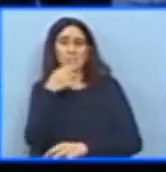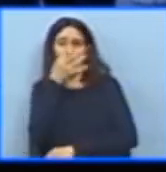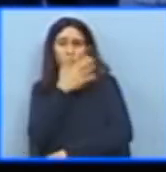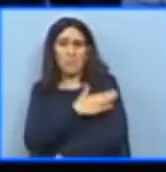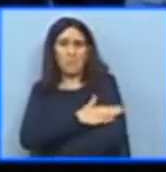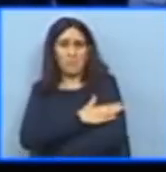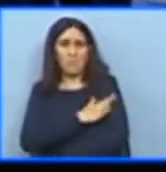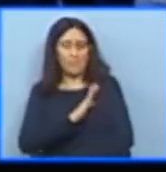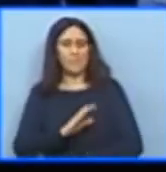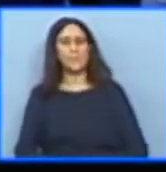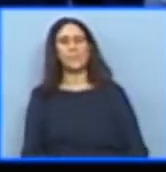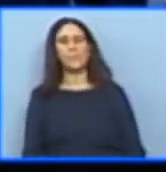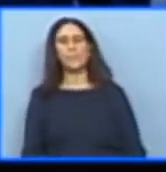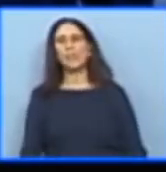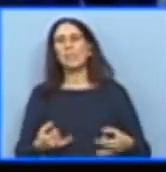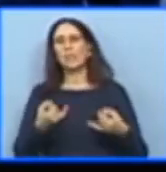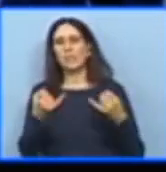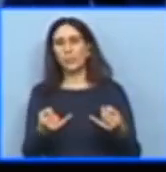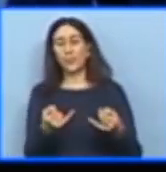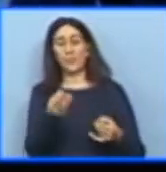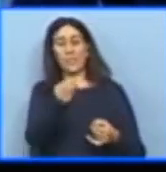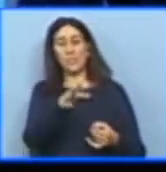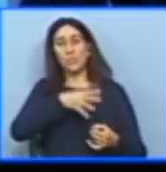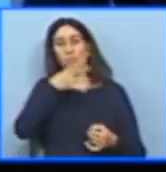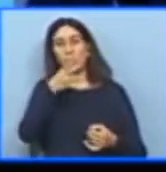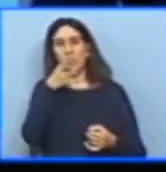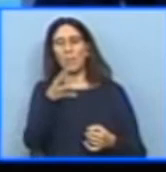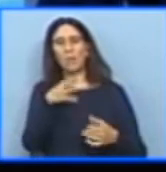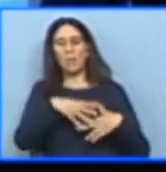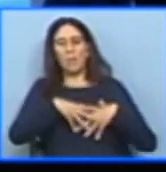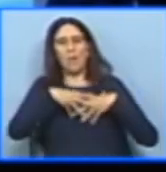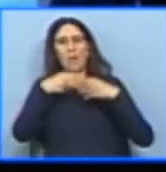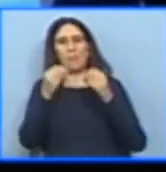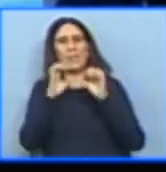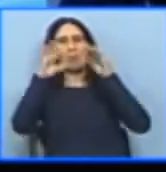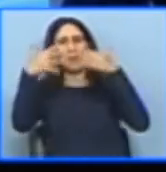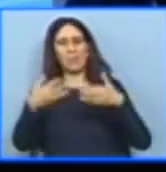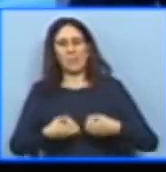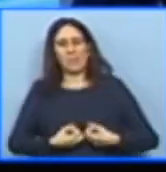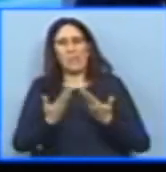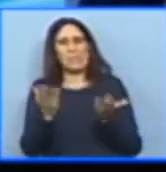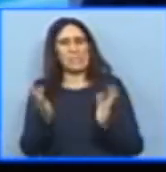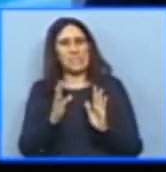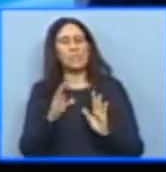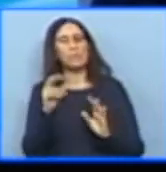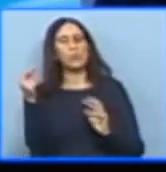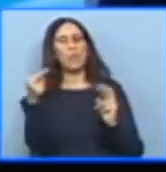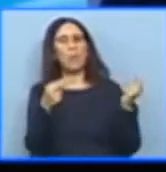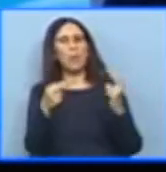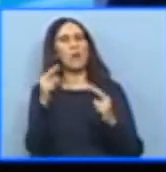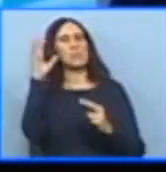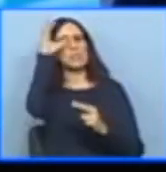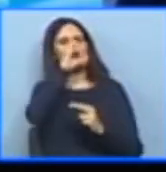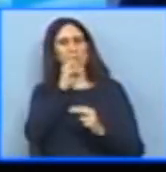depois explicar a criança que não deve fugir seu estado de alma também na net porque há muitos empreendedores que não via quem